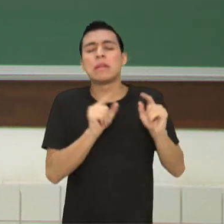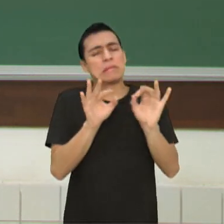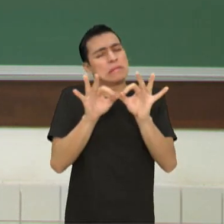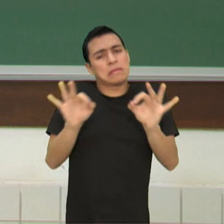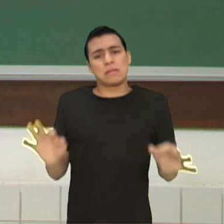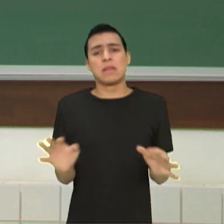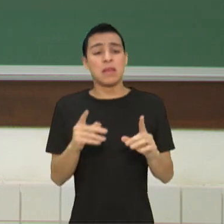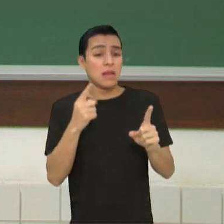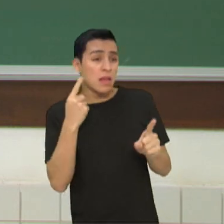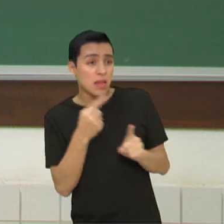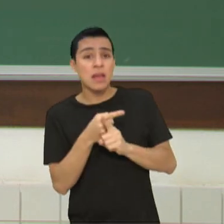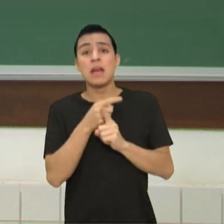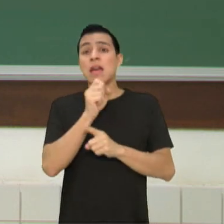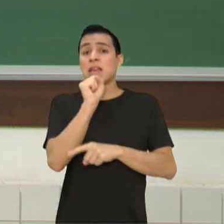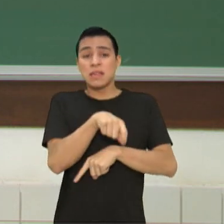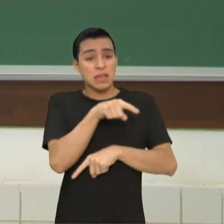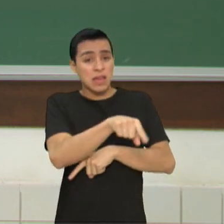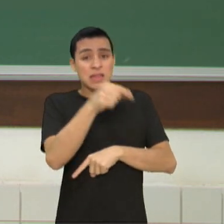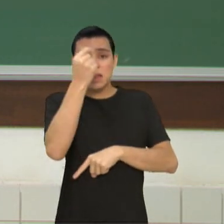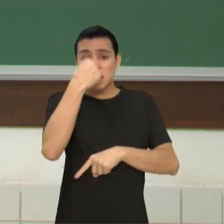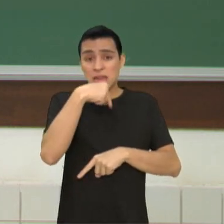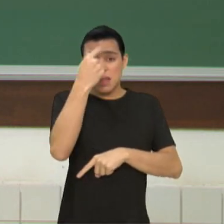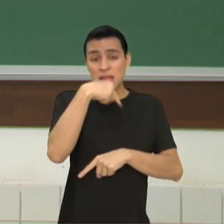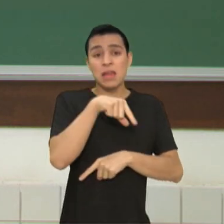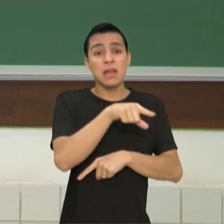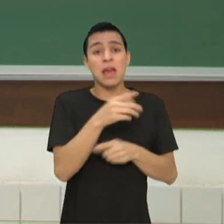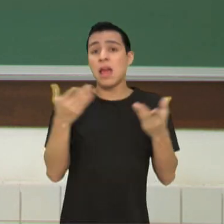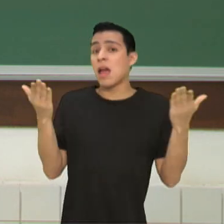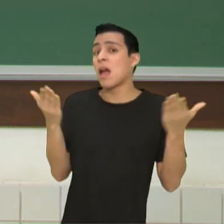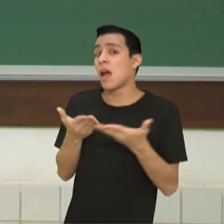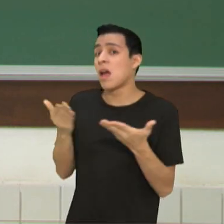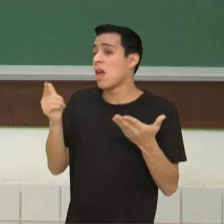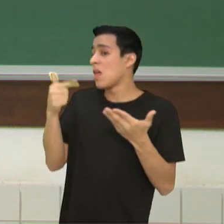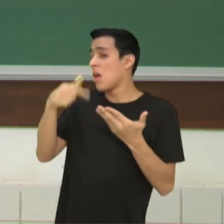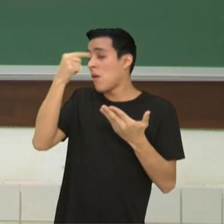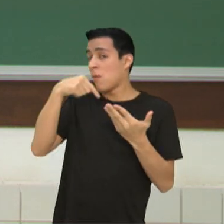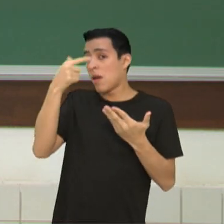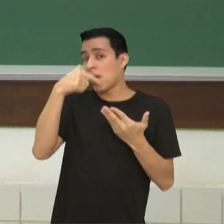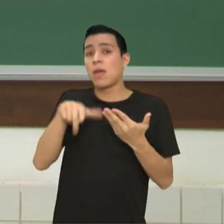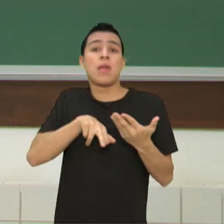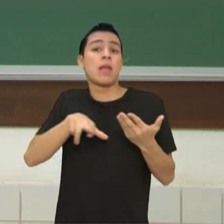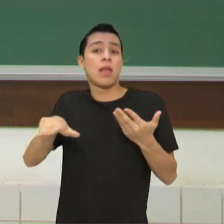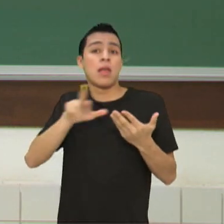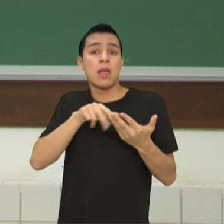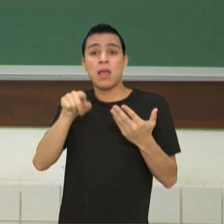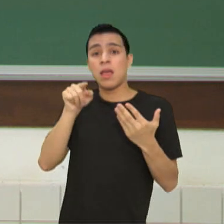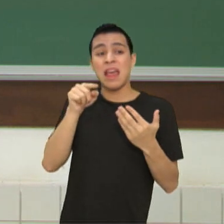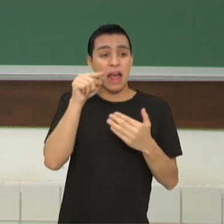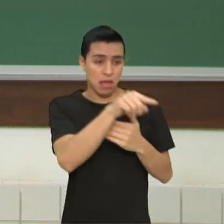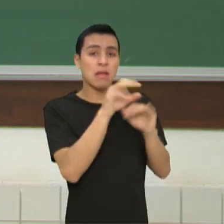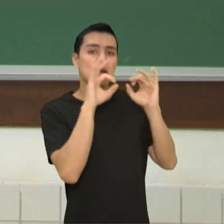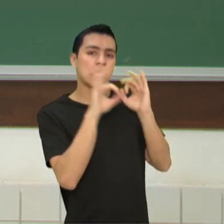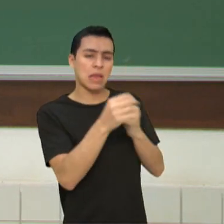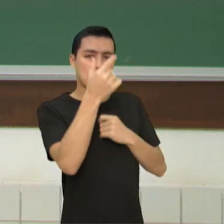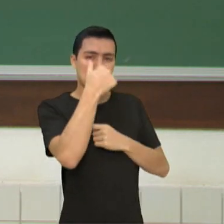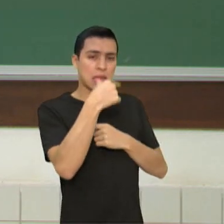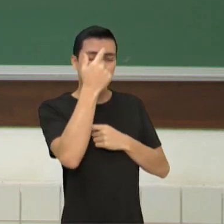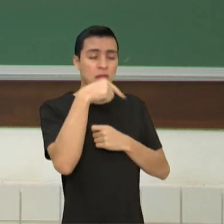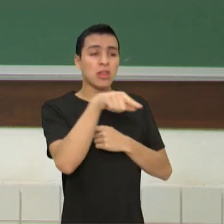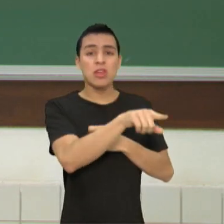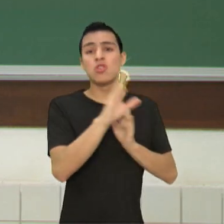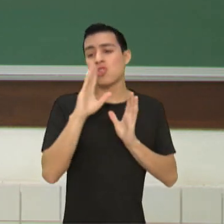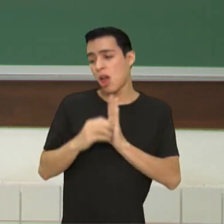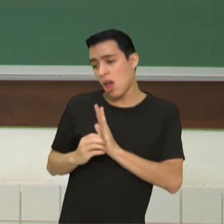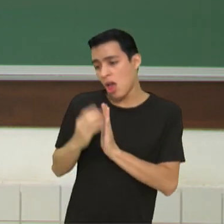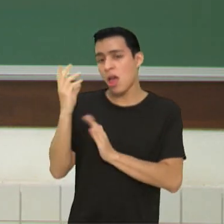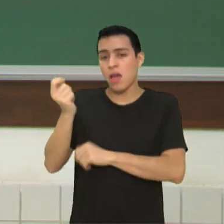Simples, porque sim, era uma gripe. Atualmente nós não temos uma gripe. Aquilo lá era uma gripe. E já existia a